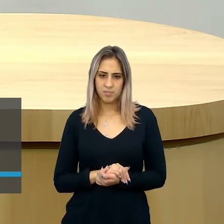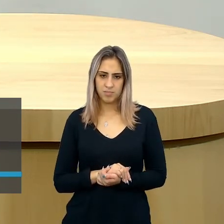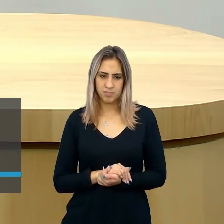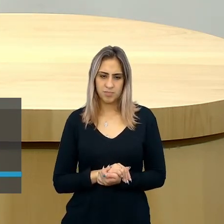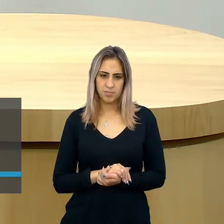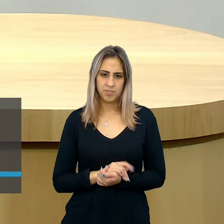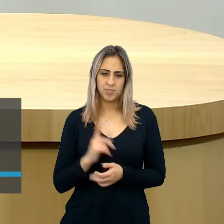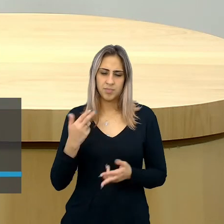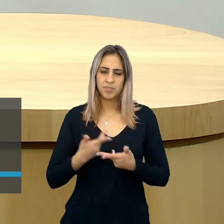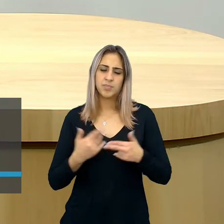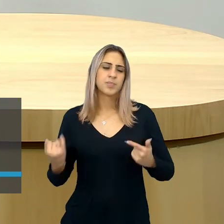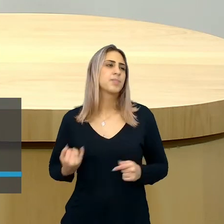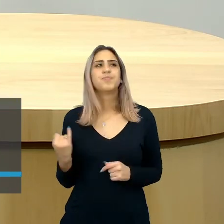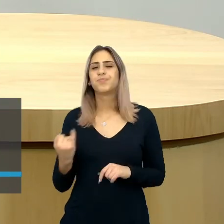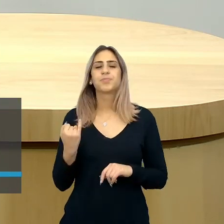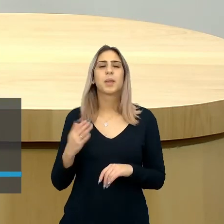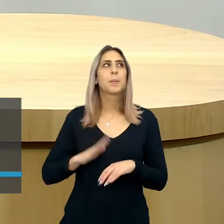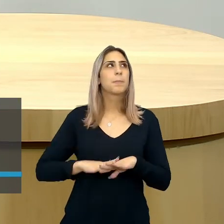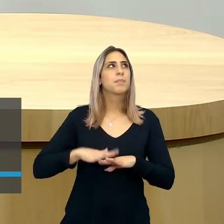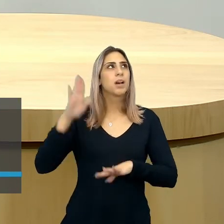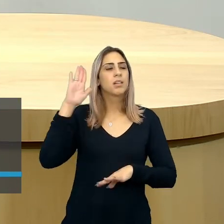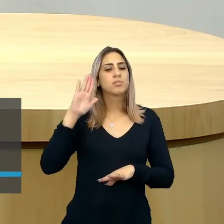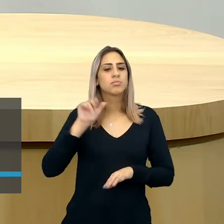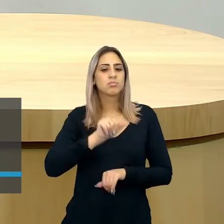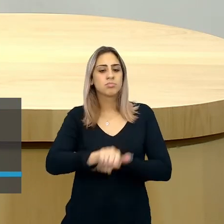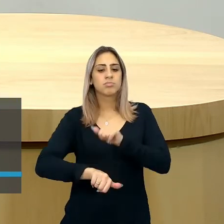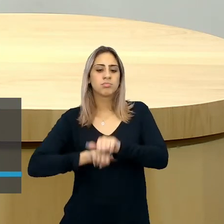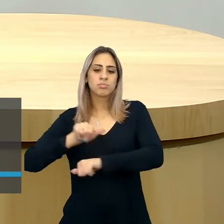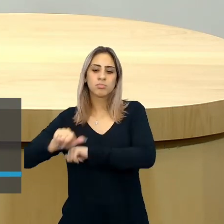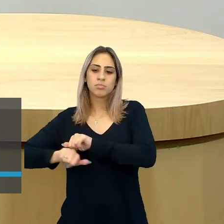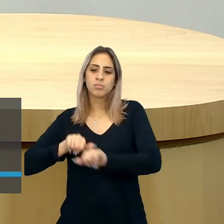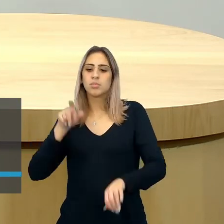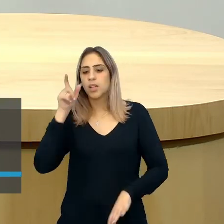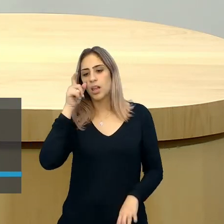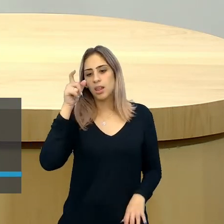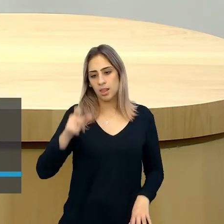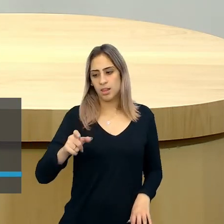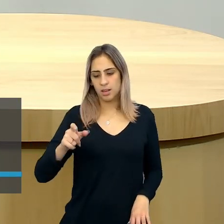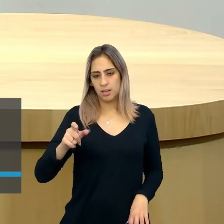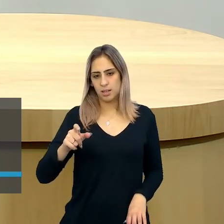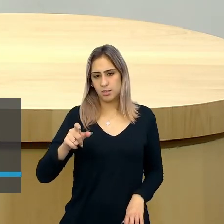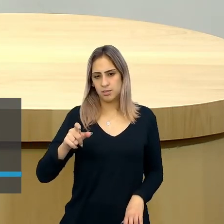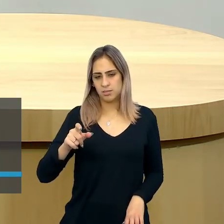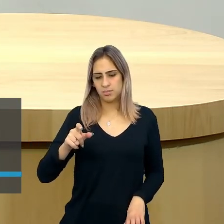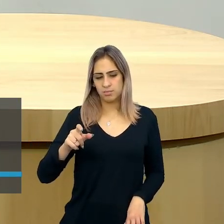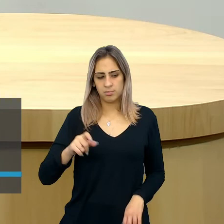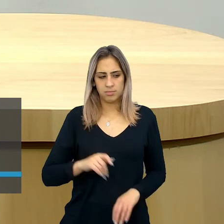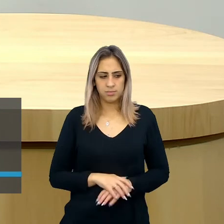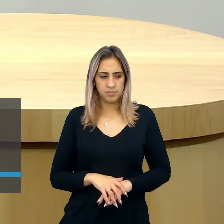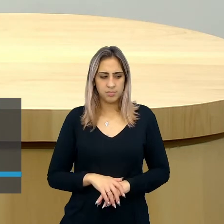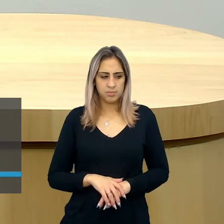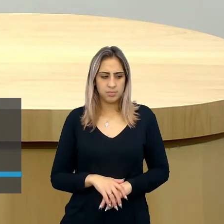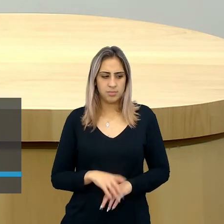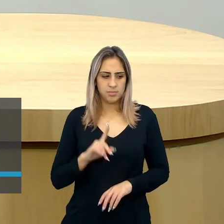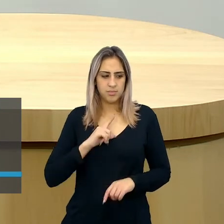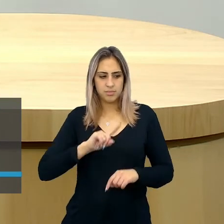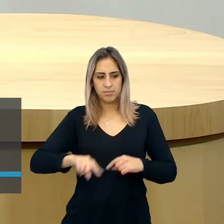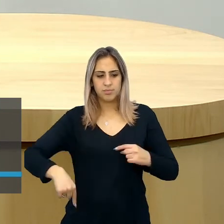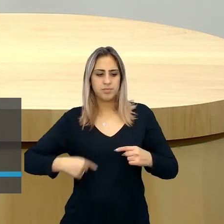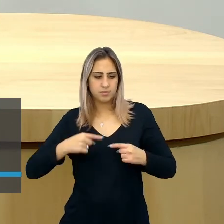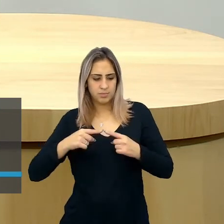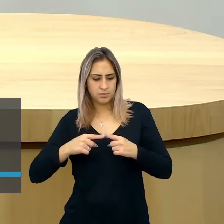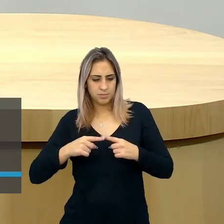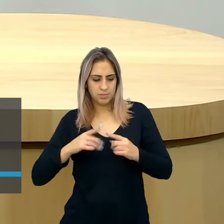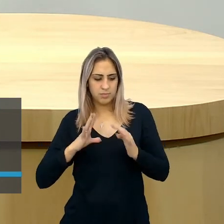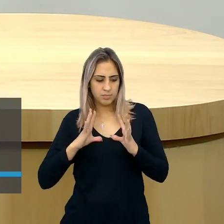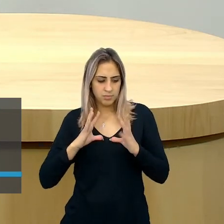um elemento de maior substância, de maior interesse, né? E o maior alvo